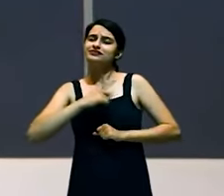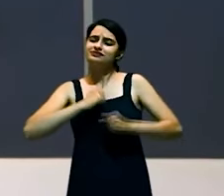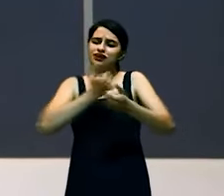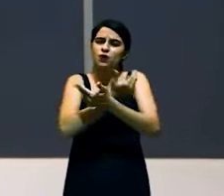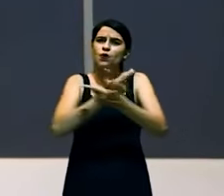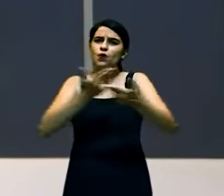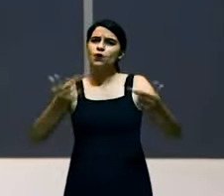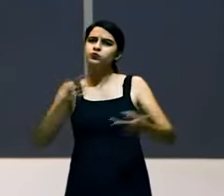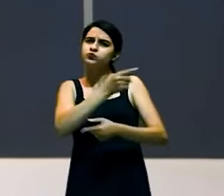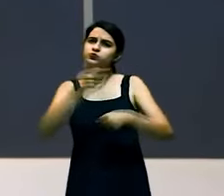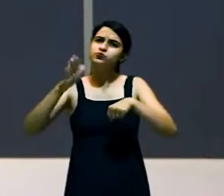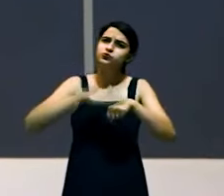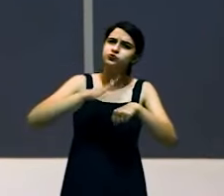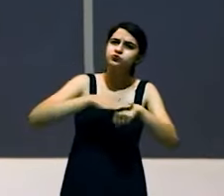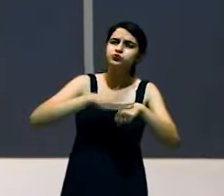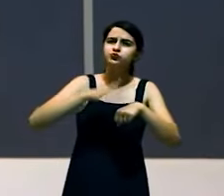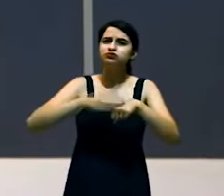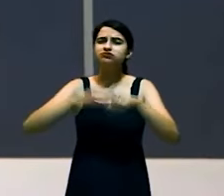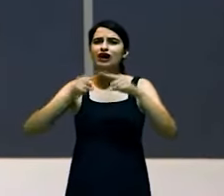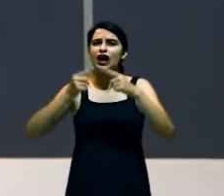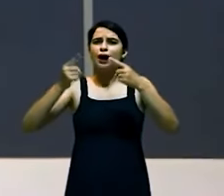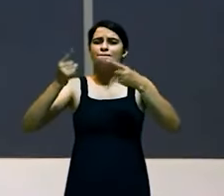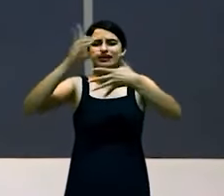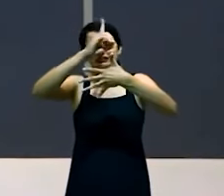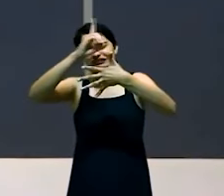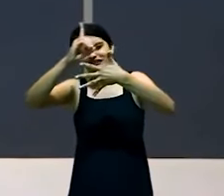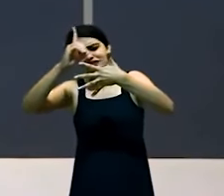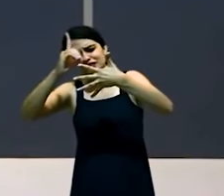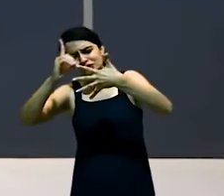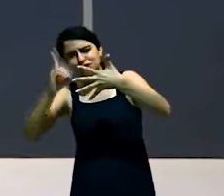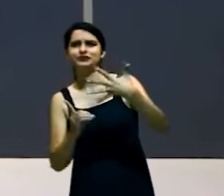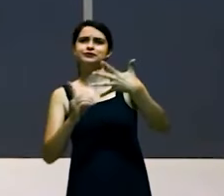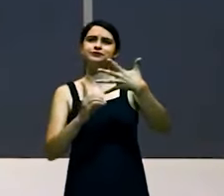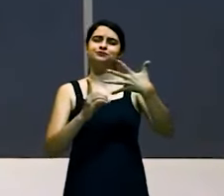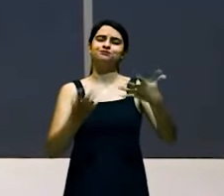feito que está tirando a prioridade de Jesus.